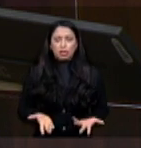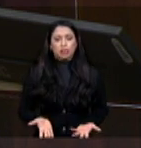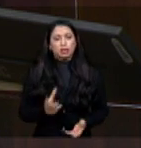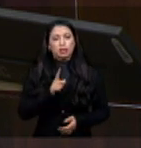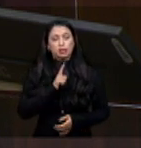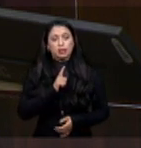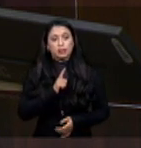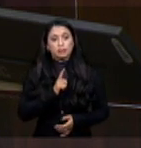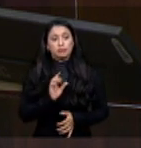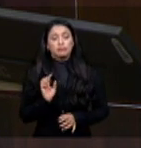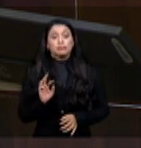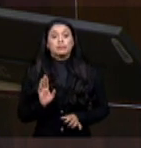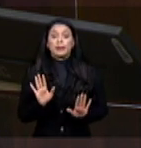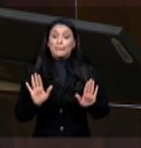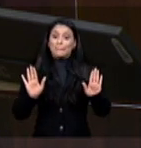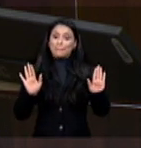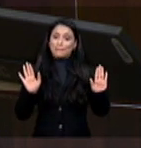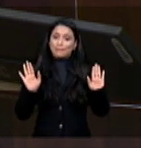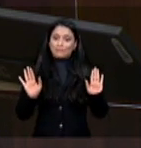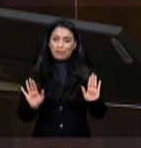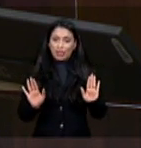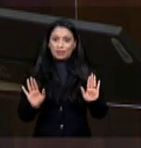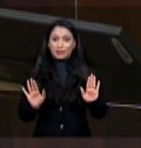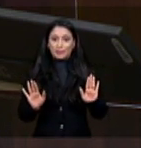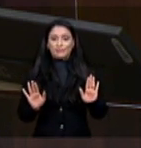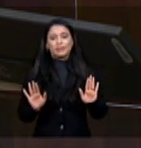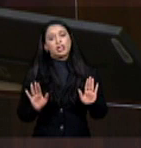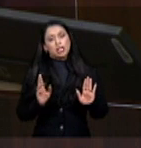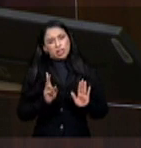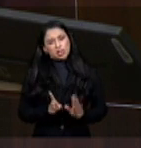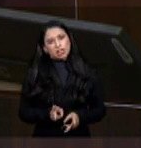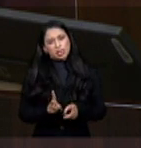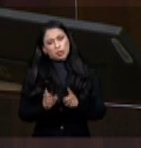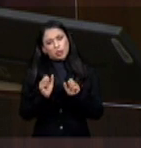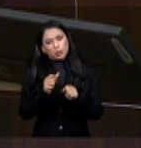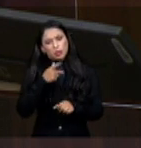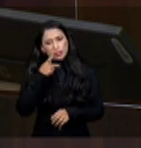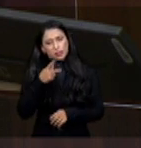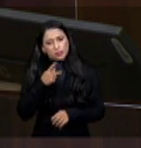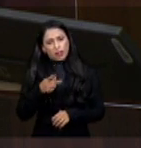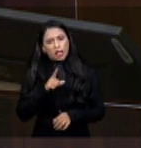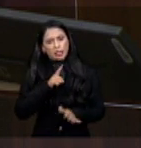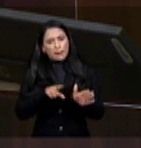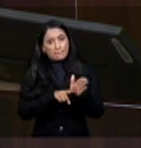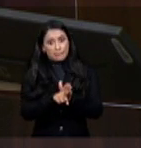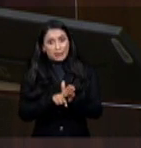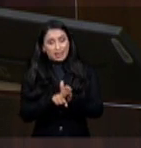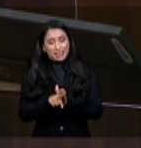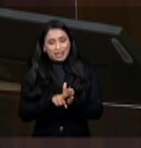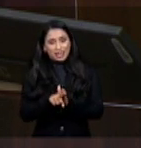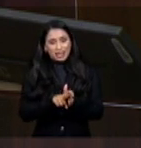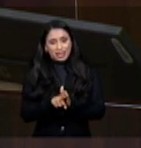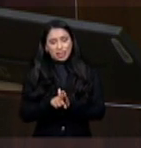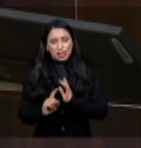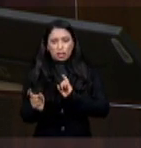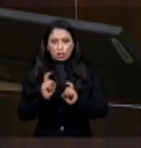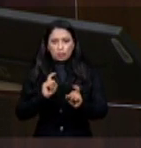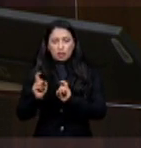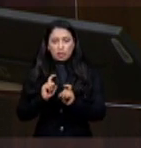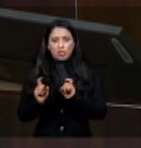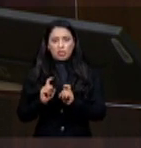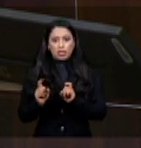mas ainda e eu invoco sempre que trata desse assunto pesquisa realizada pelo departamento de administração